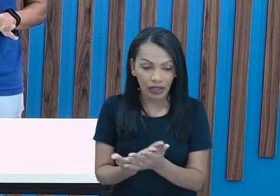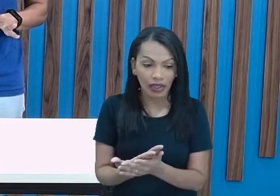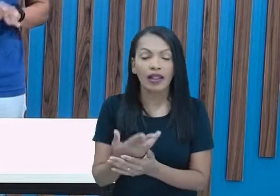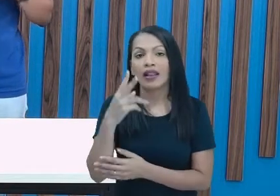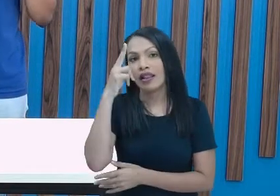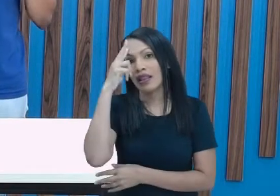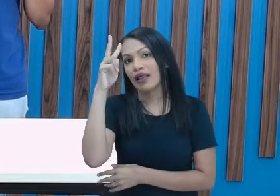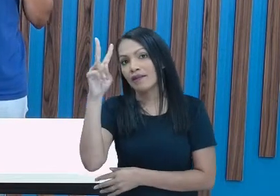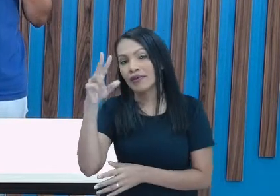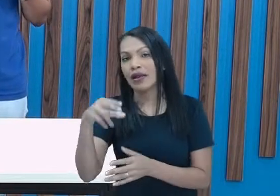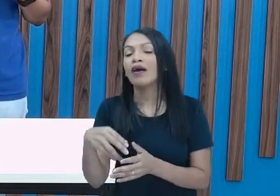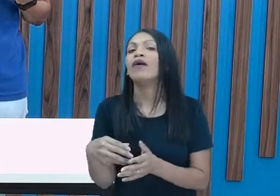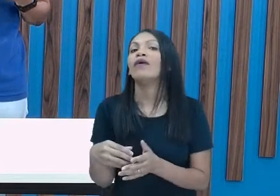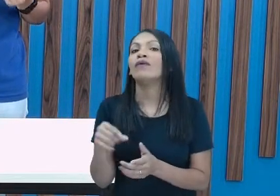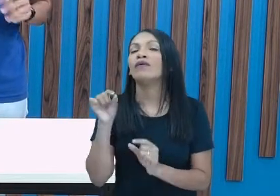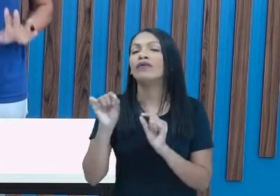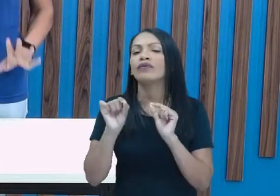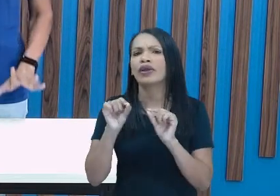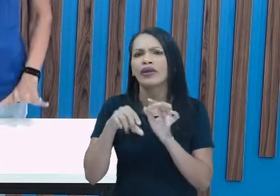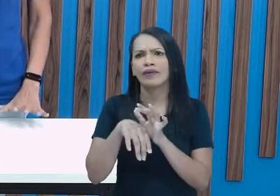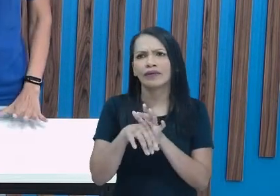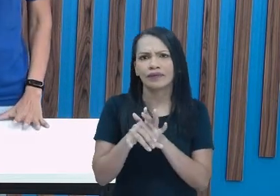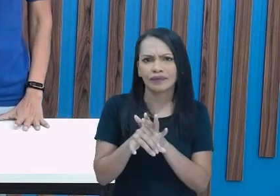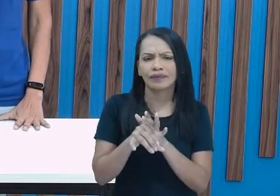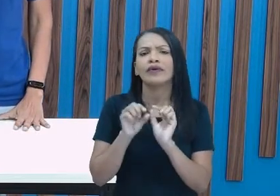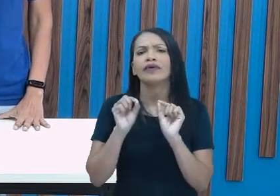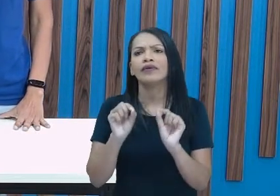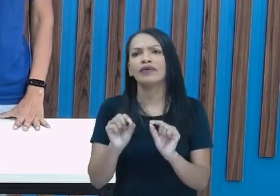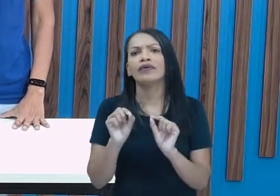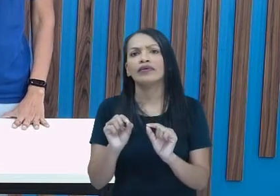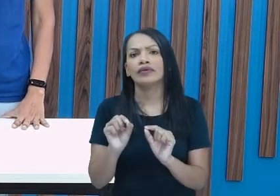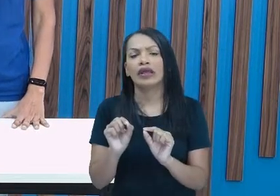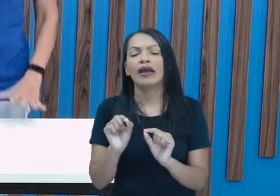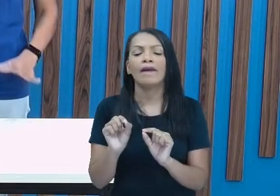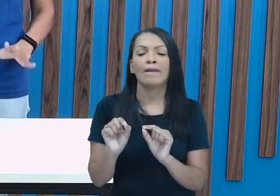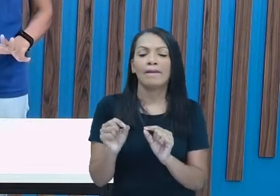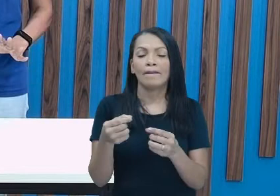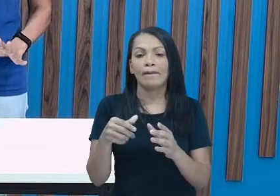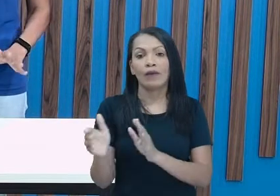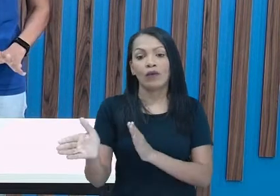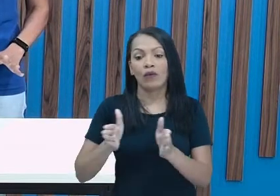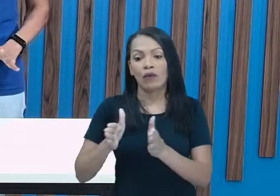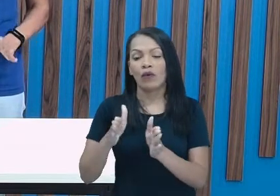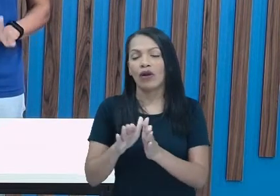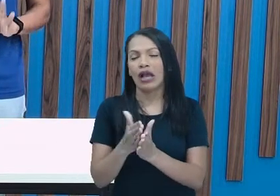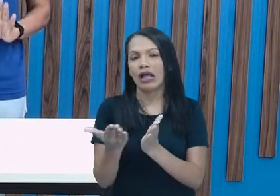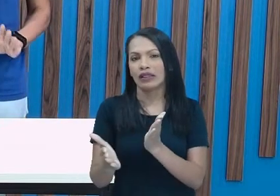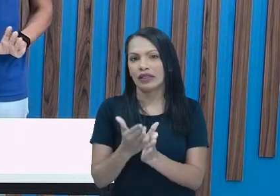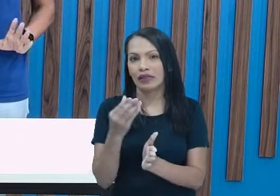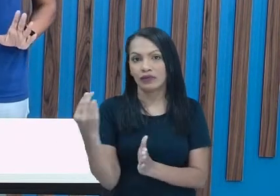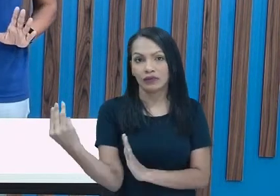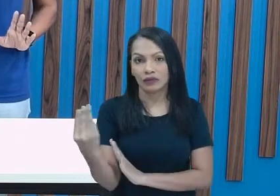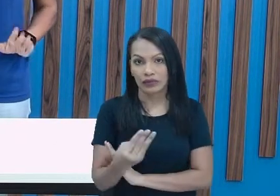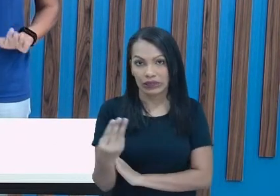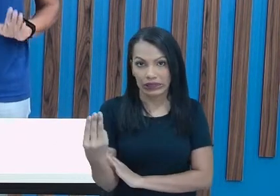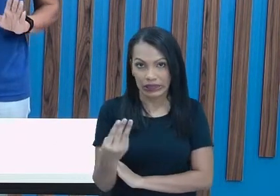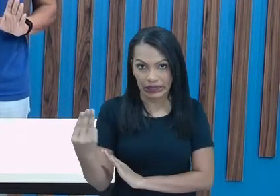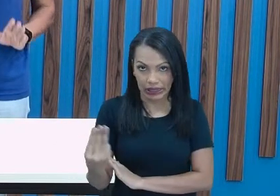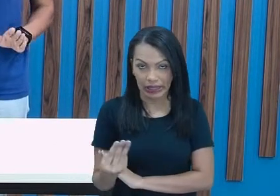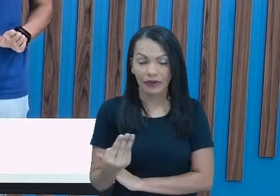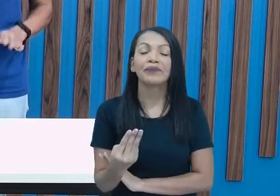tá certo? Lembrando que estamos no caderno 3, na sequência 1 do livro do